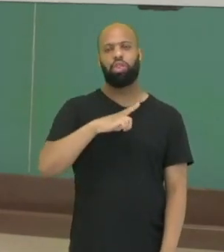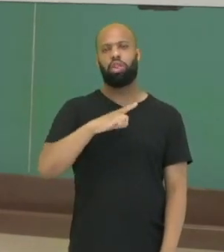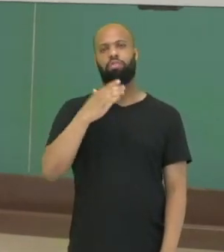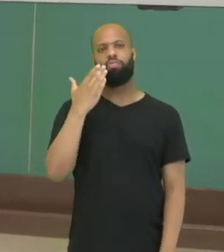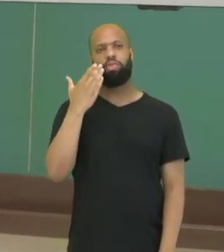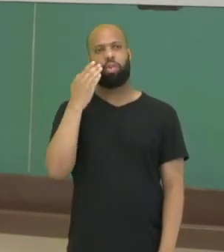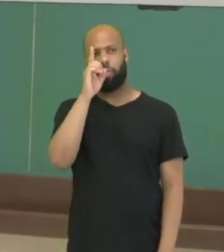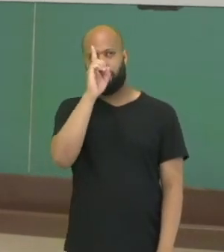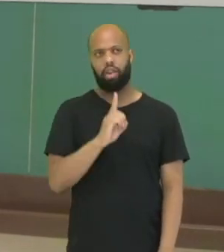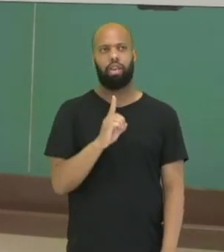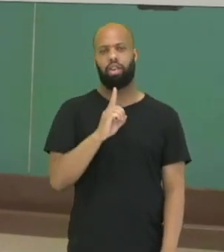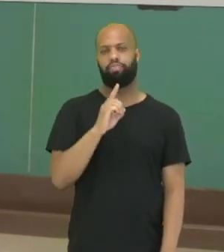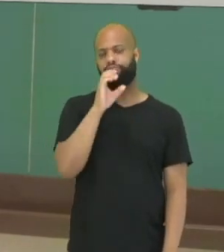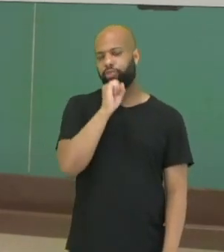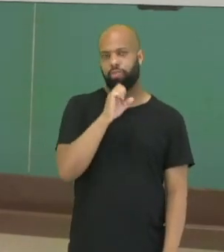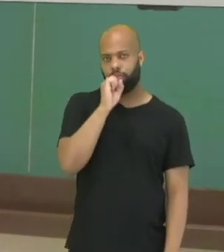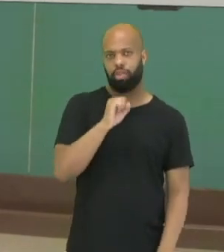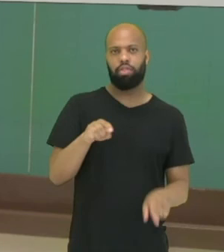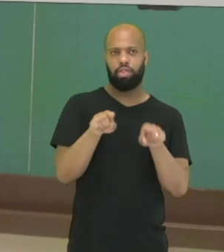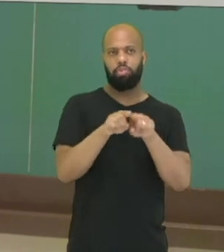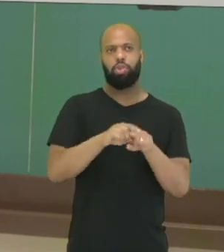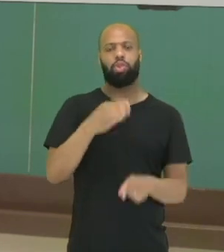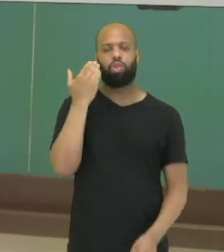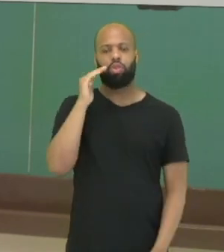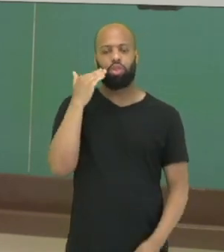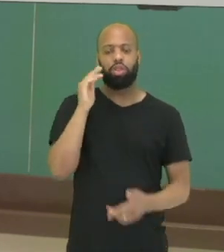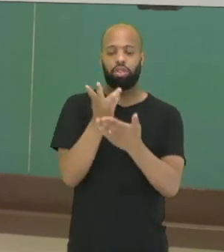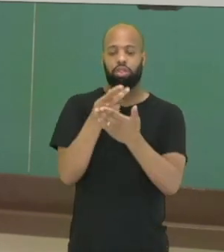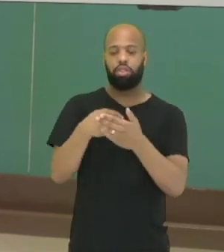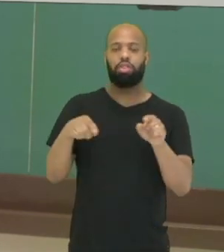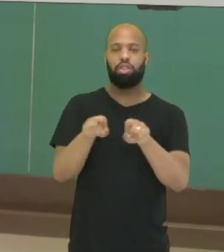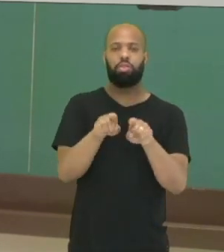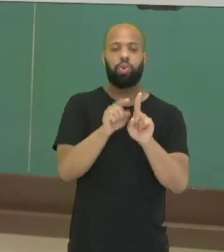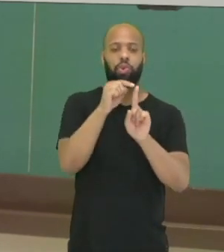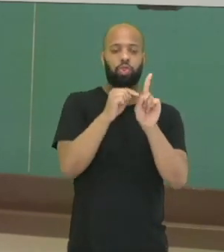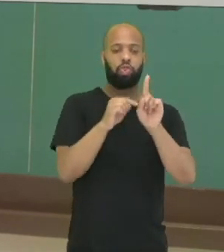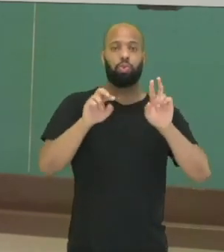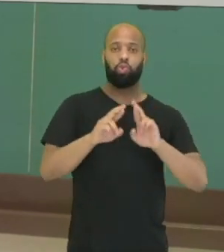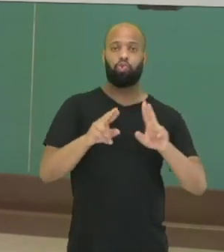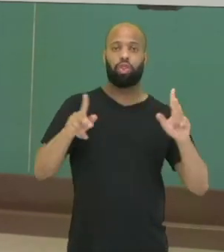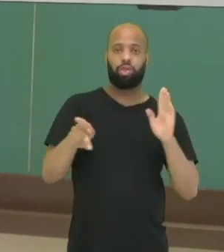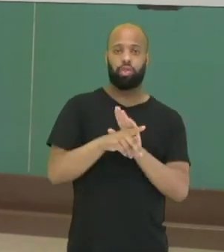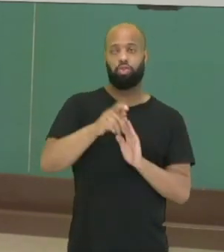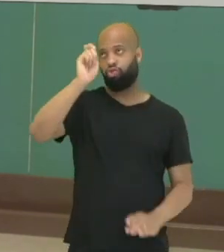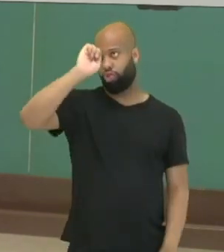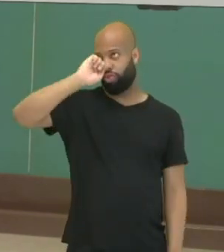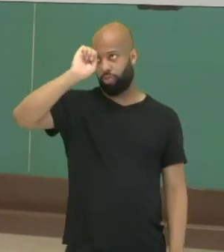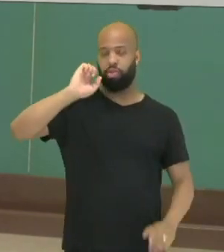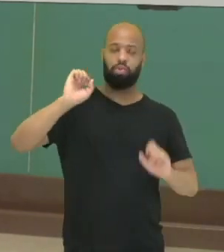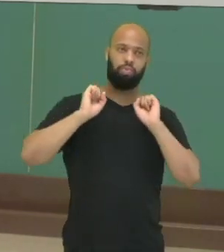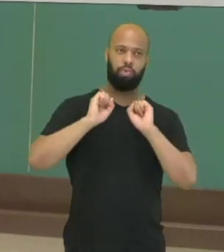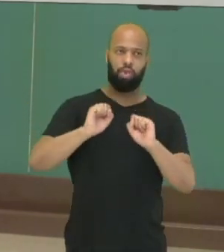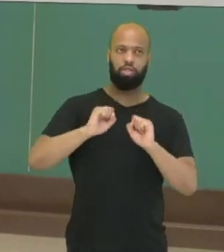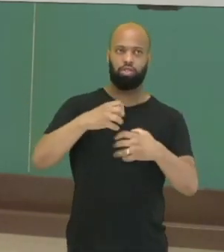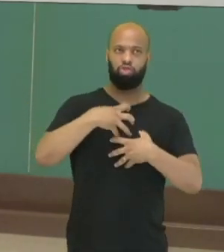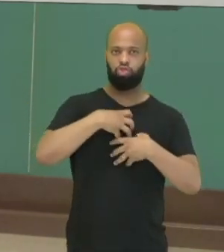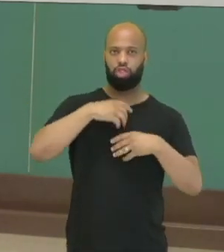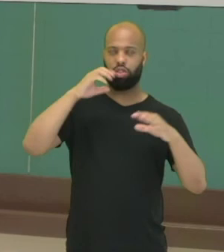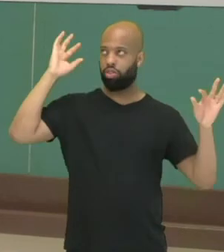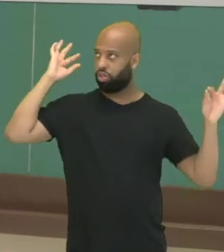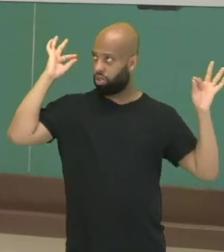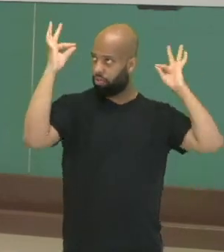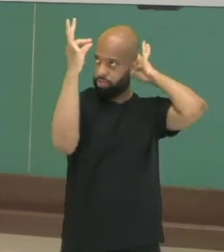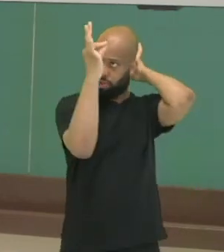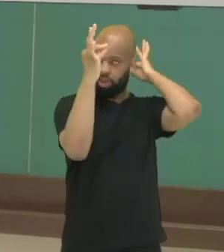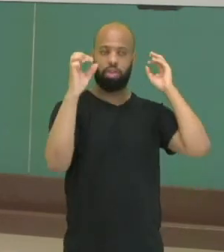laranjado e um cor-de-rosa. E desenha 3 tipos de chapéu. Pode ser um boné, pode ser um chapéu de praia,